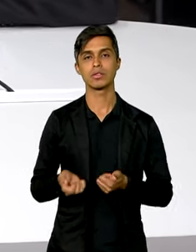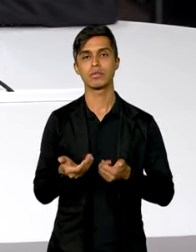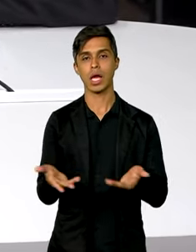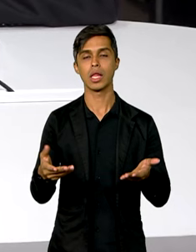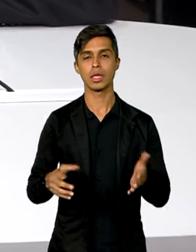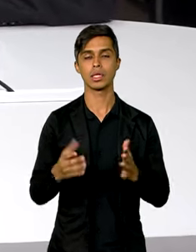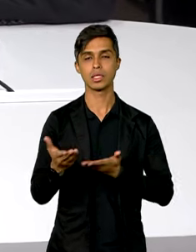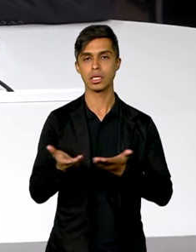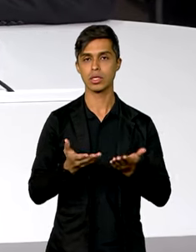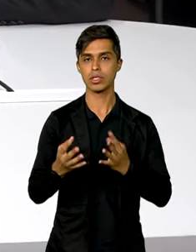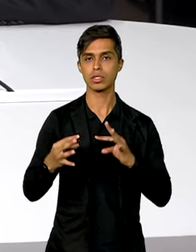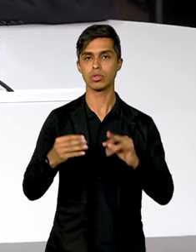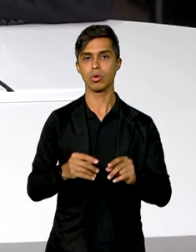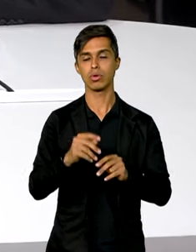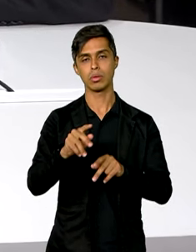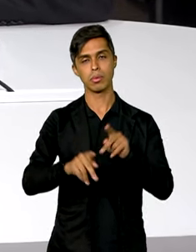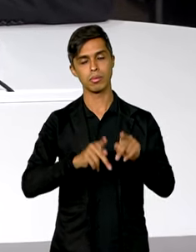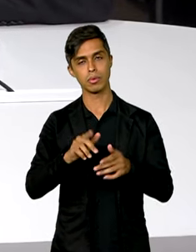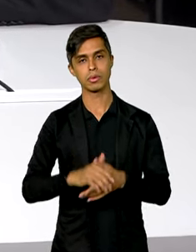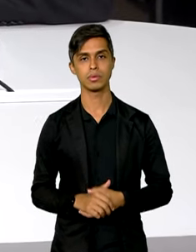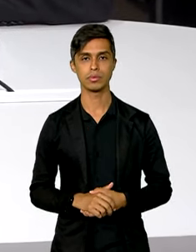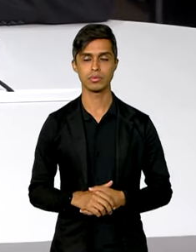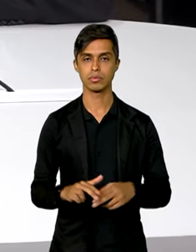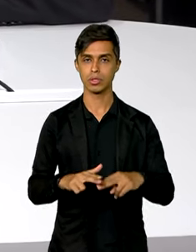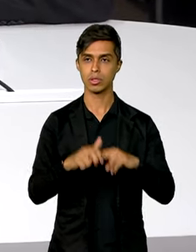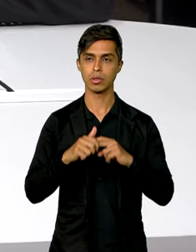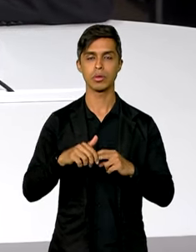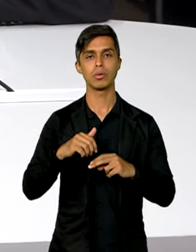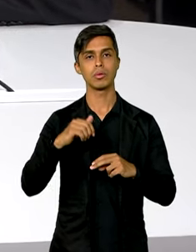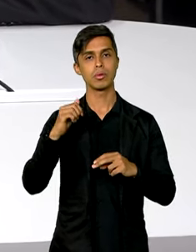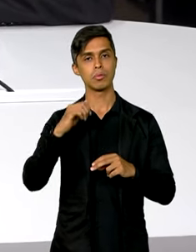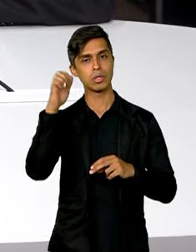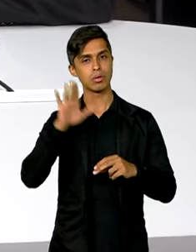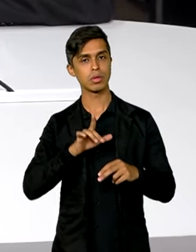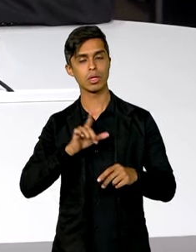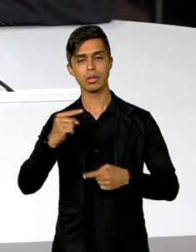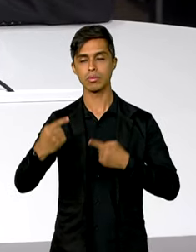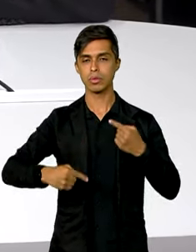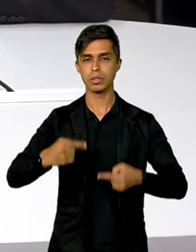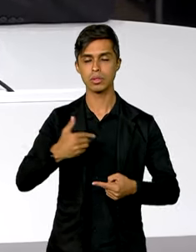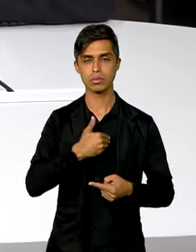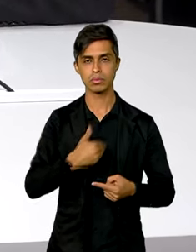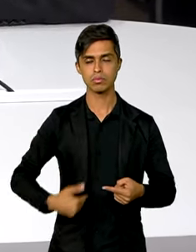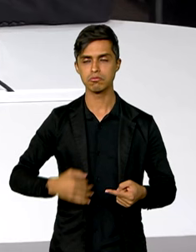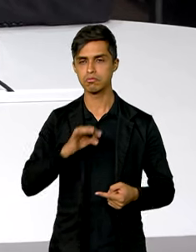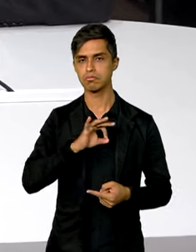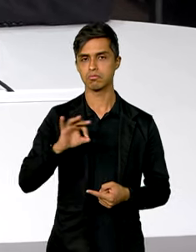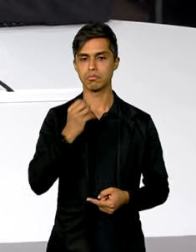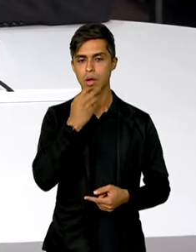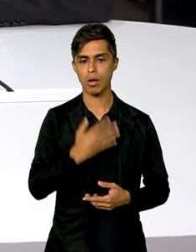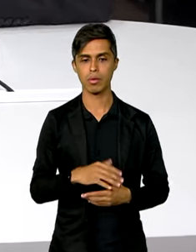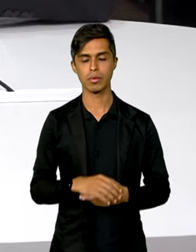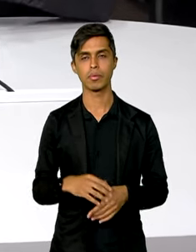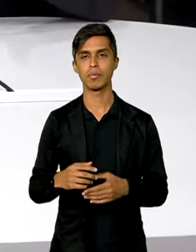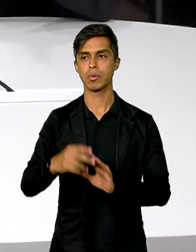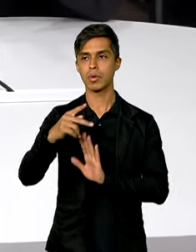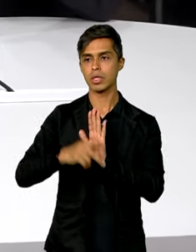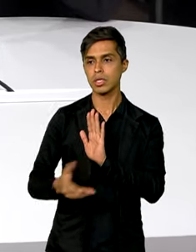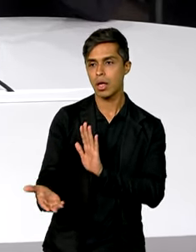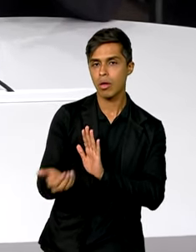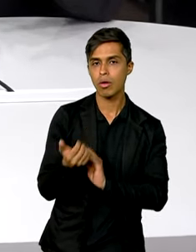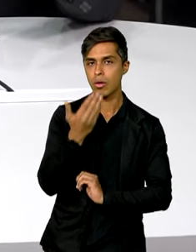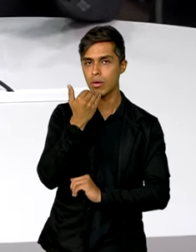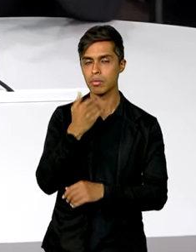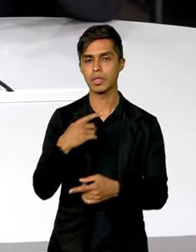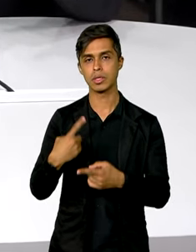do povo. Por isso que o Brasil tem políticas muito bem sucedidas. Tem um programa de aquisição de alimentos que ajuda